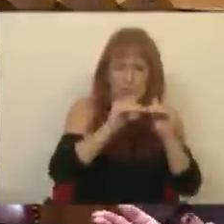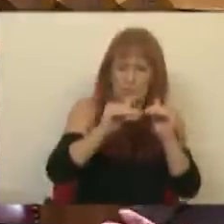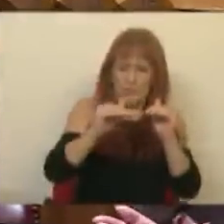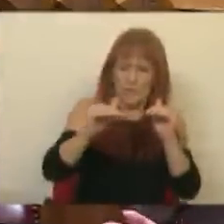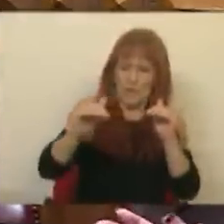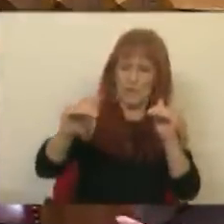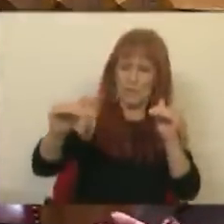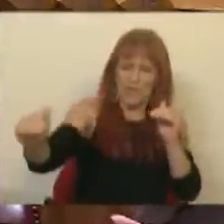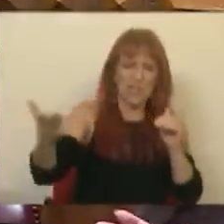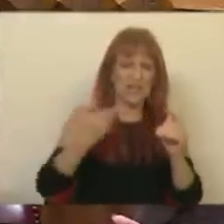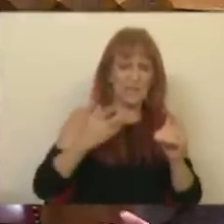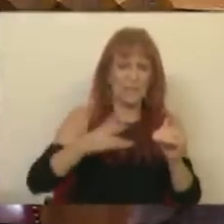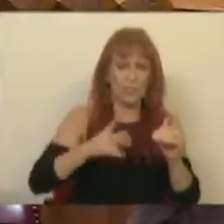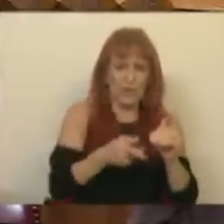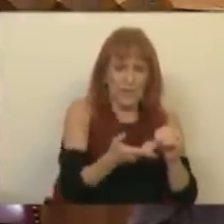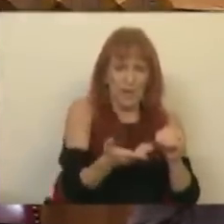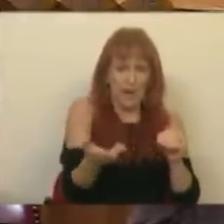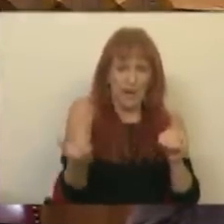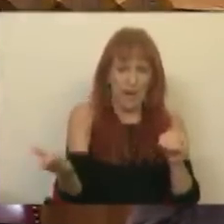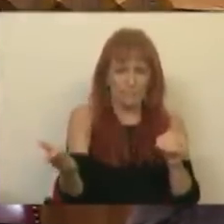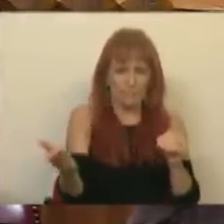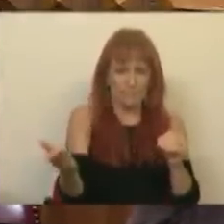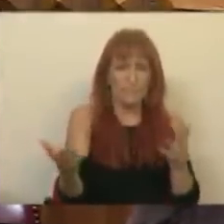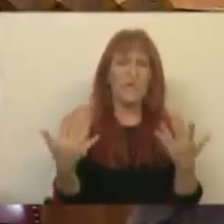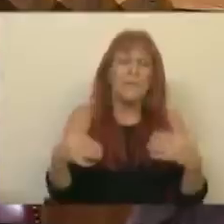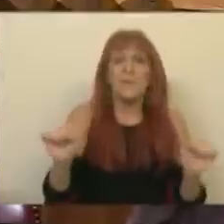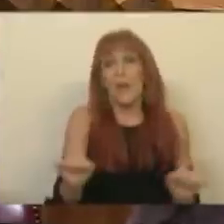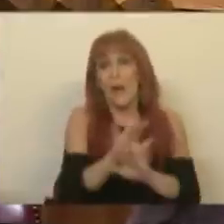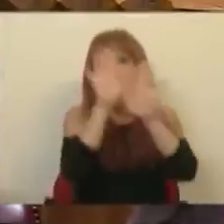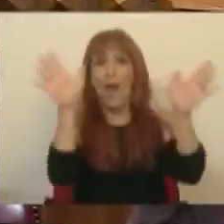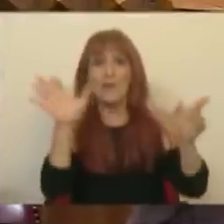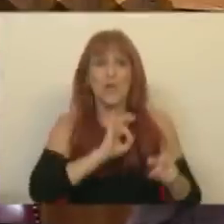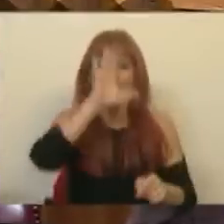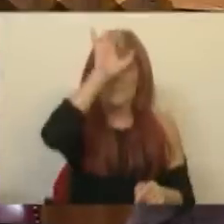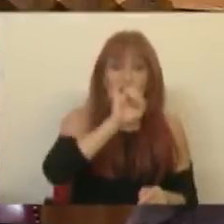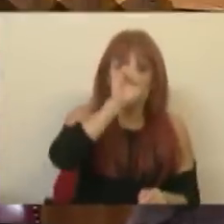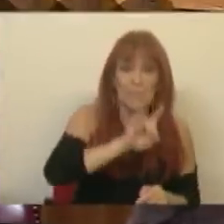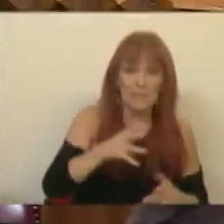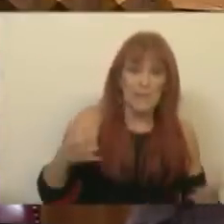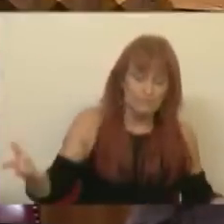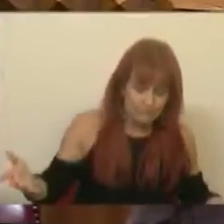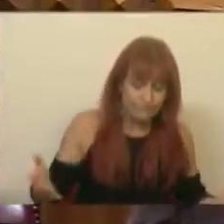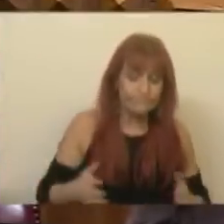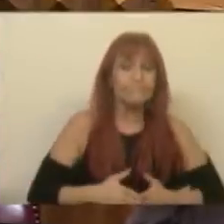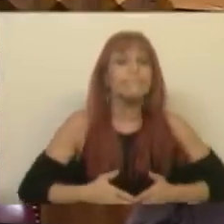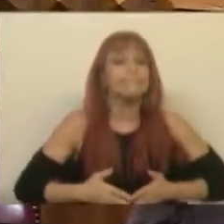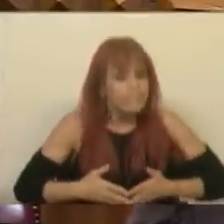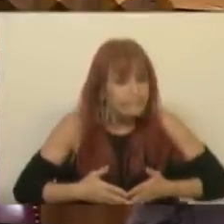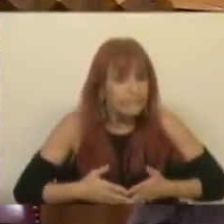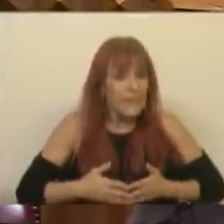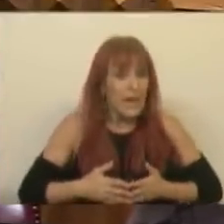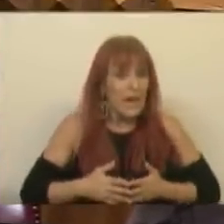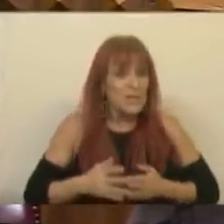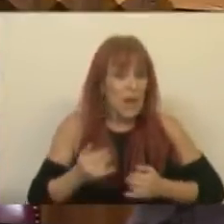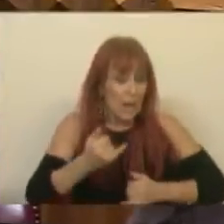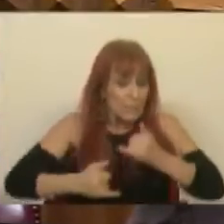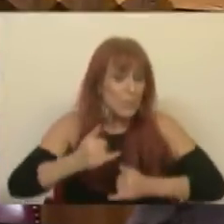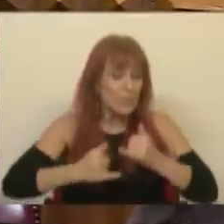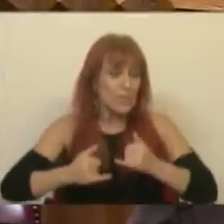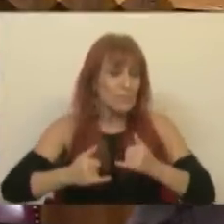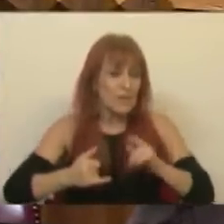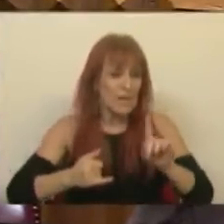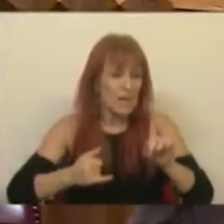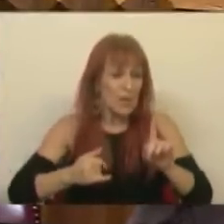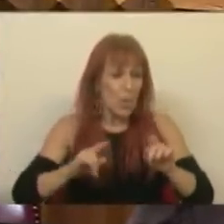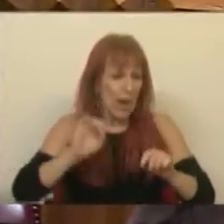na dívida portuguesa mas claro o senhor permano nisto as remodelações esta Não